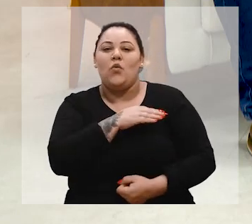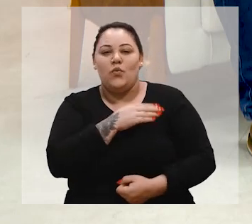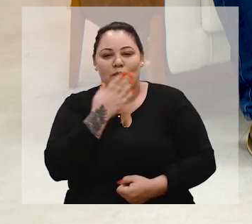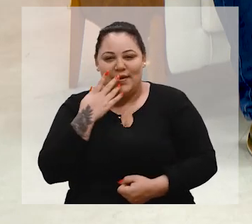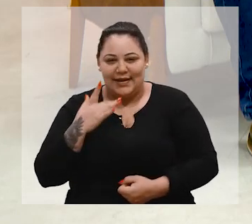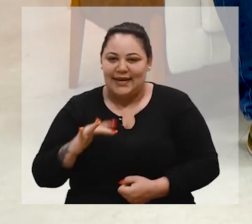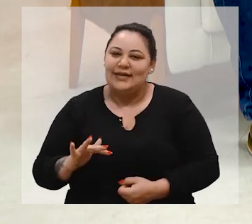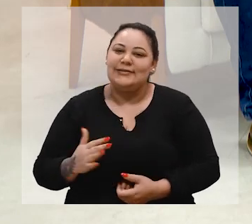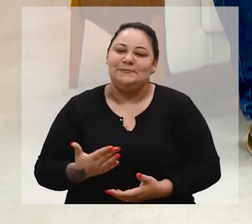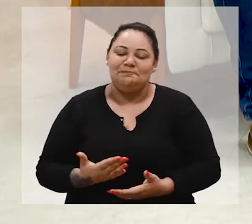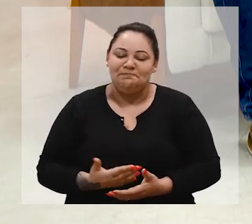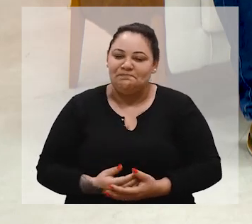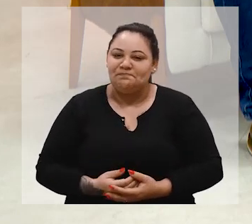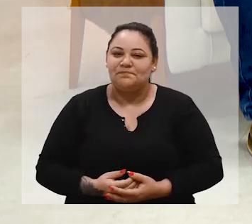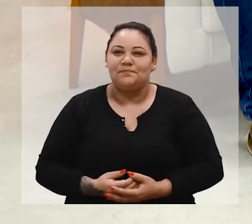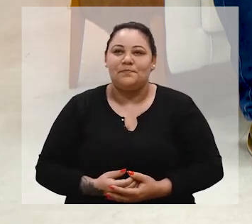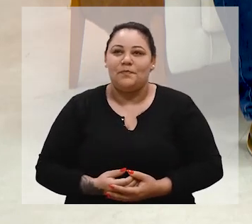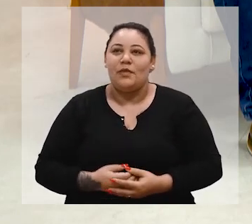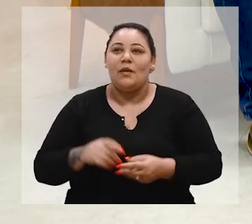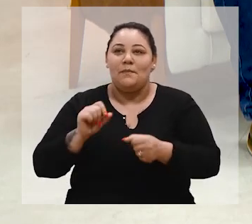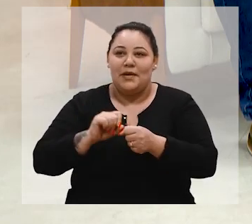algo para fazer